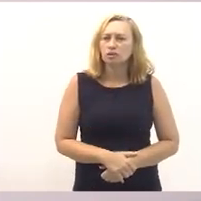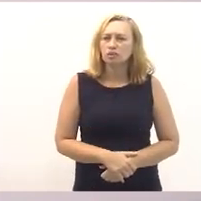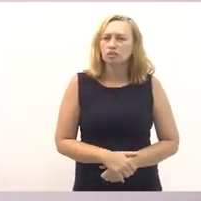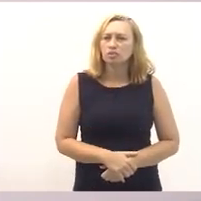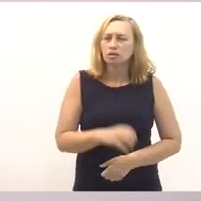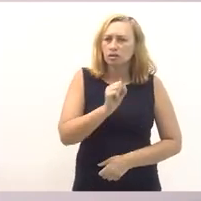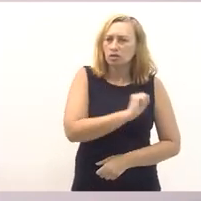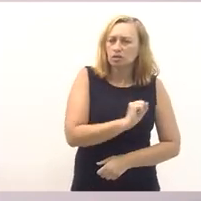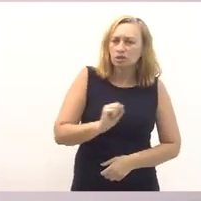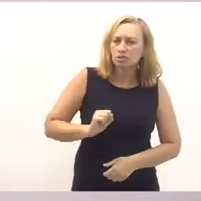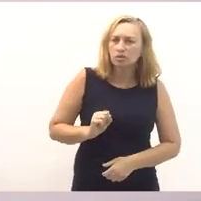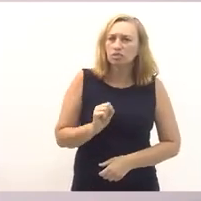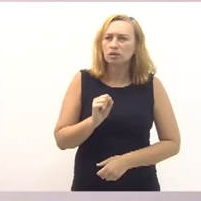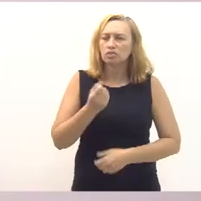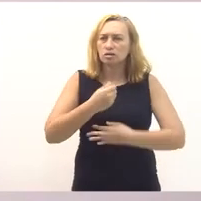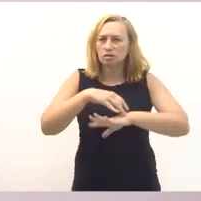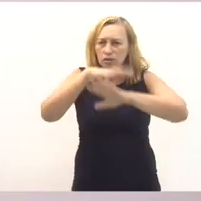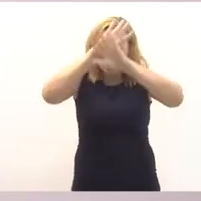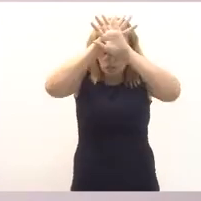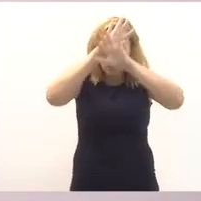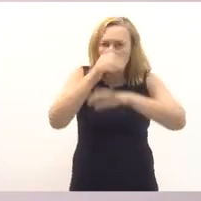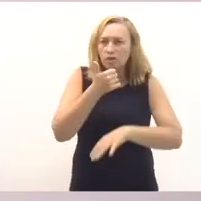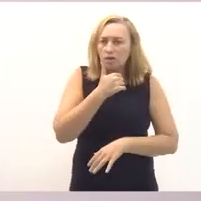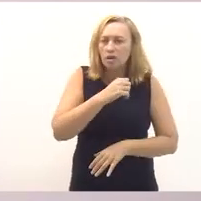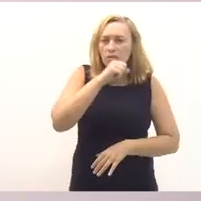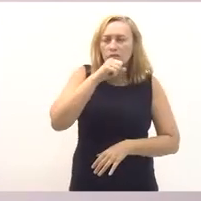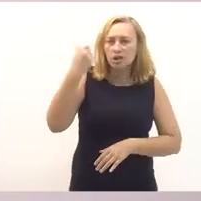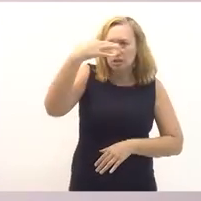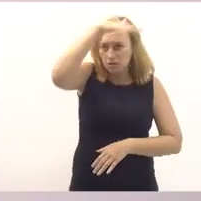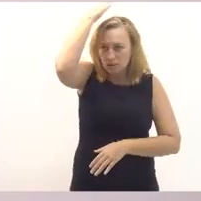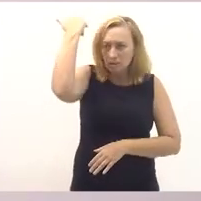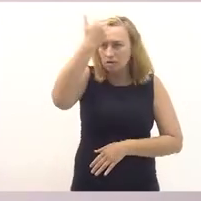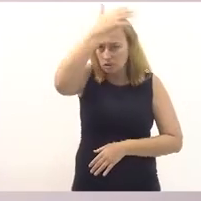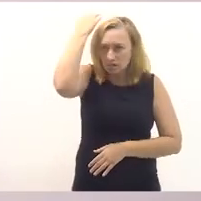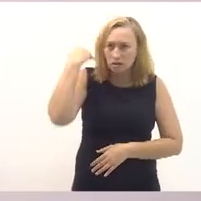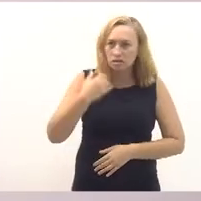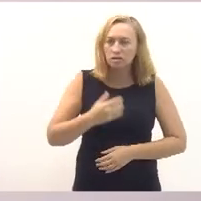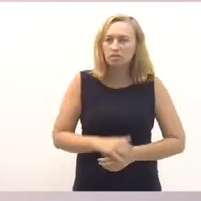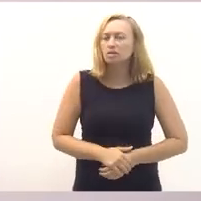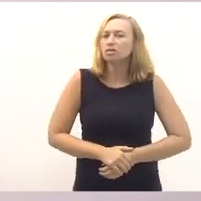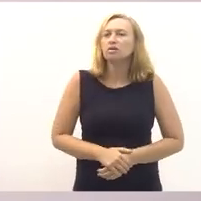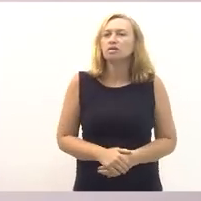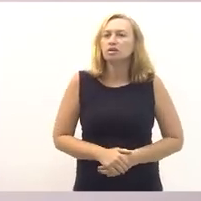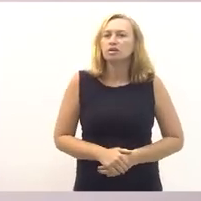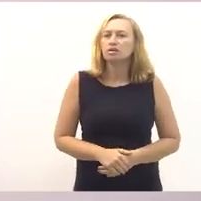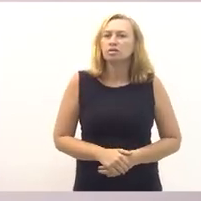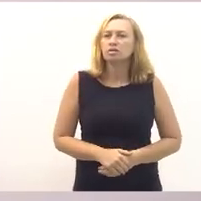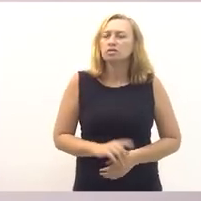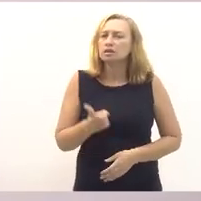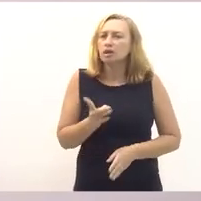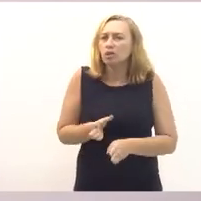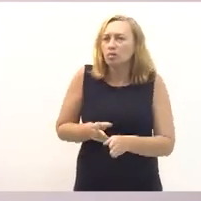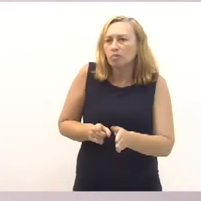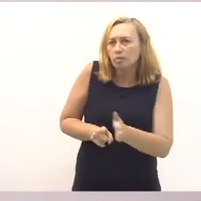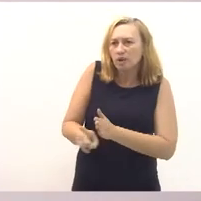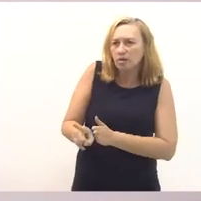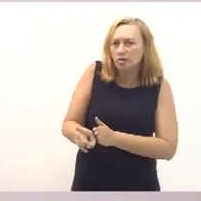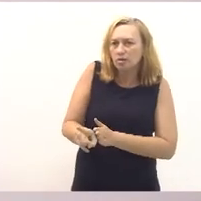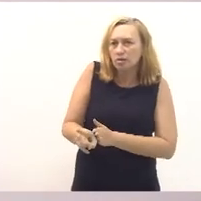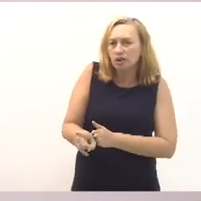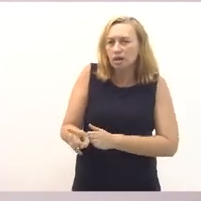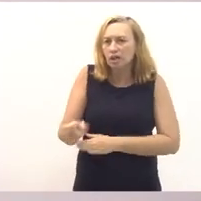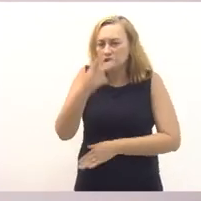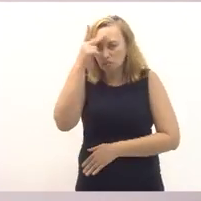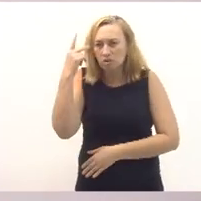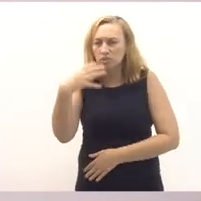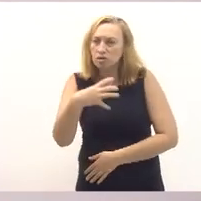sacerdote Babalorixá e os pais de Santos os principais estados cometendo a indelicadeza já não consultar os dirigentes da